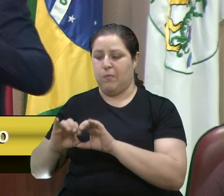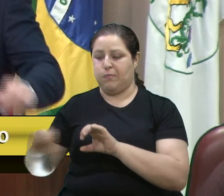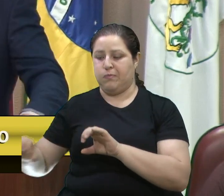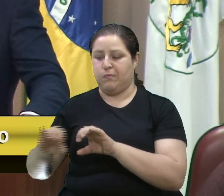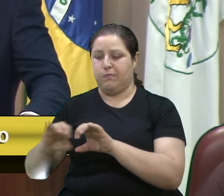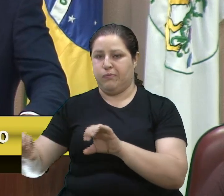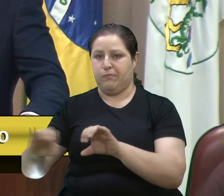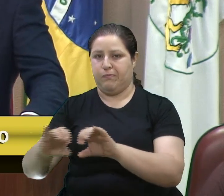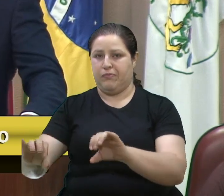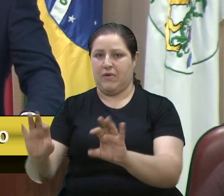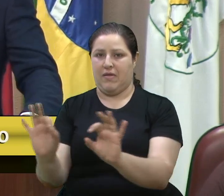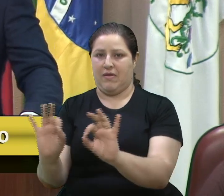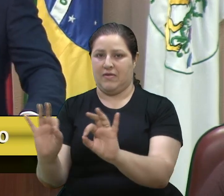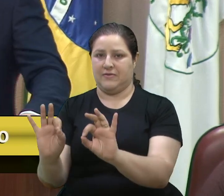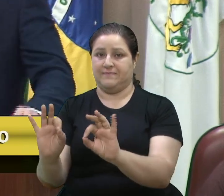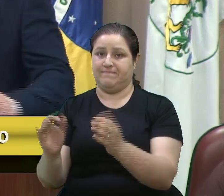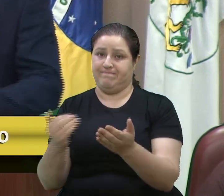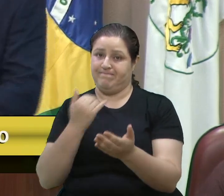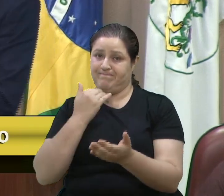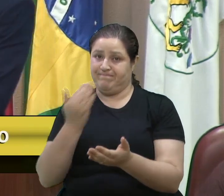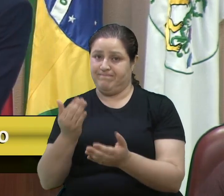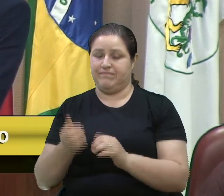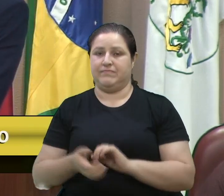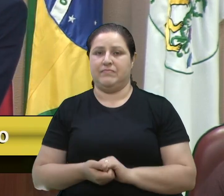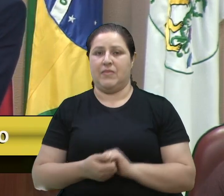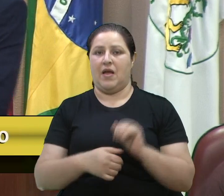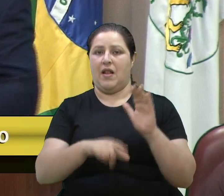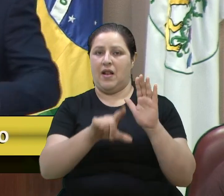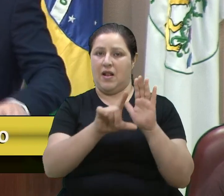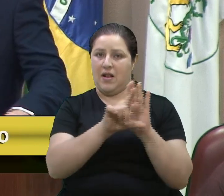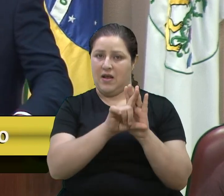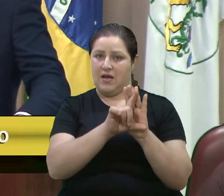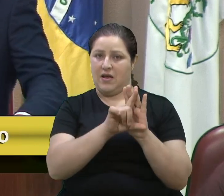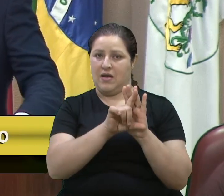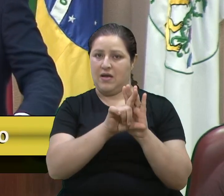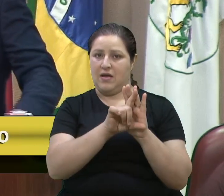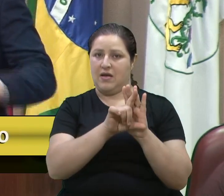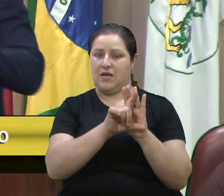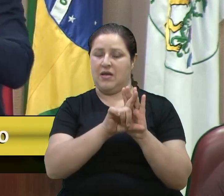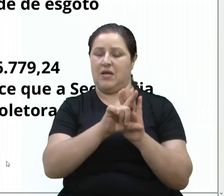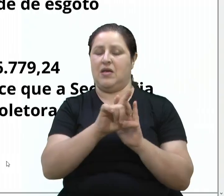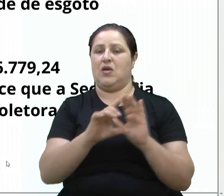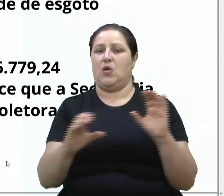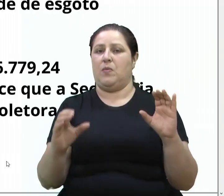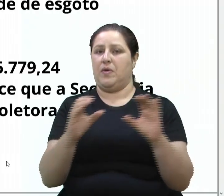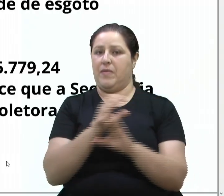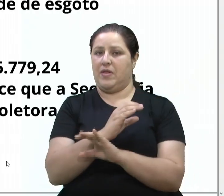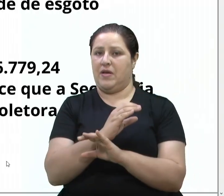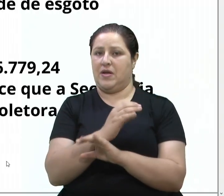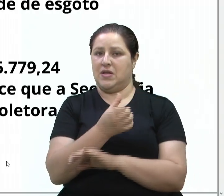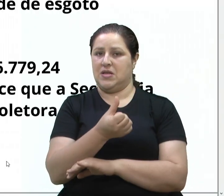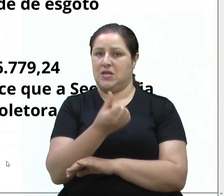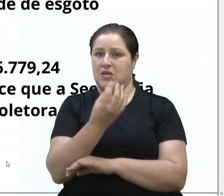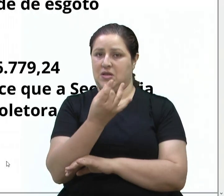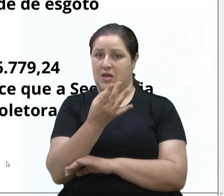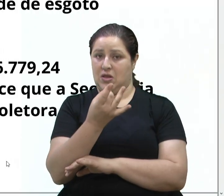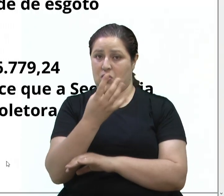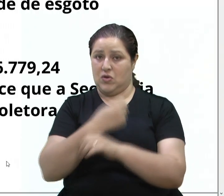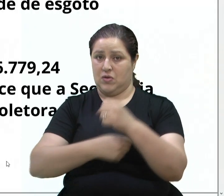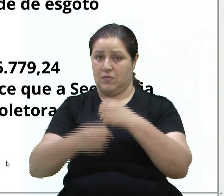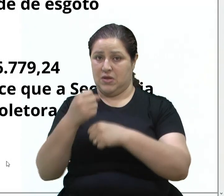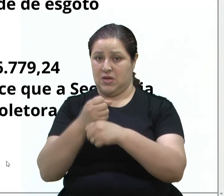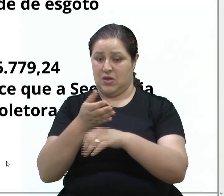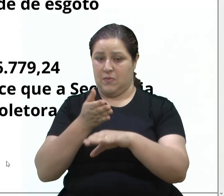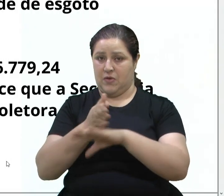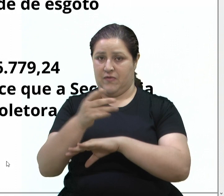absoluta. A Lei Complementar 614, que foi aprovada nessa casa o ano passado, de